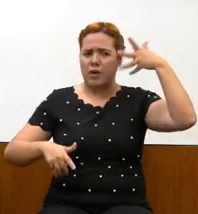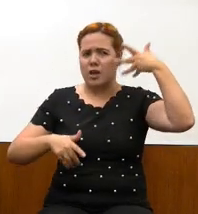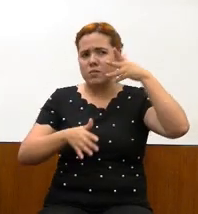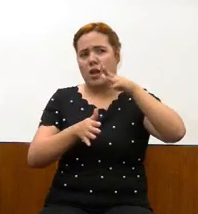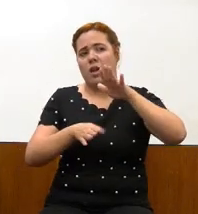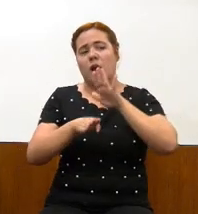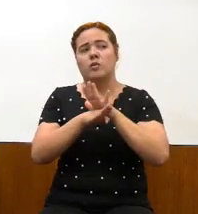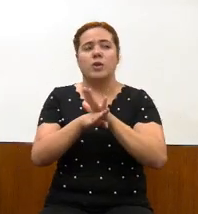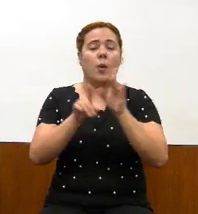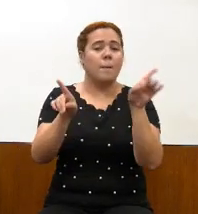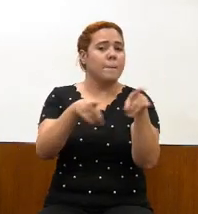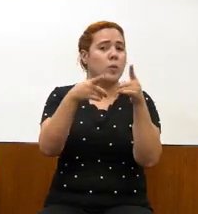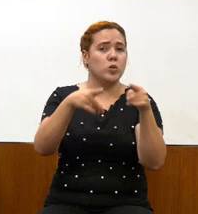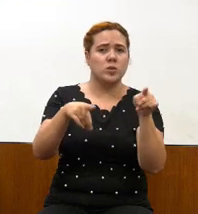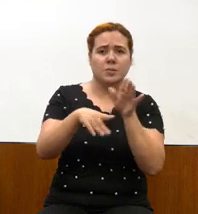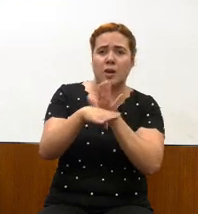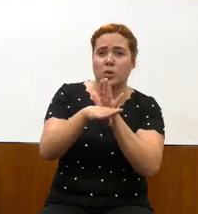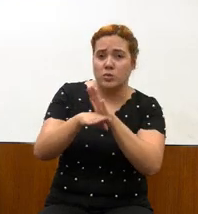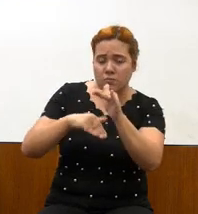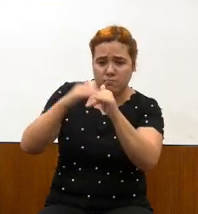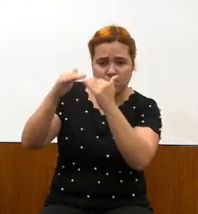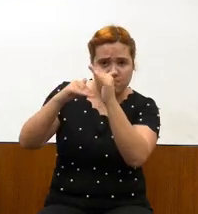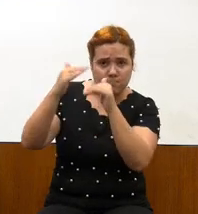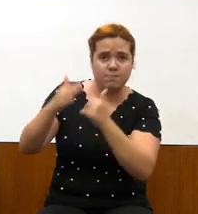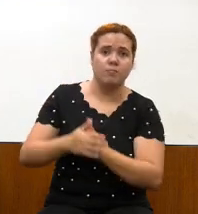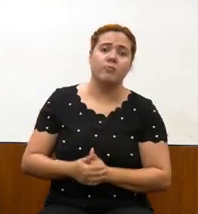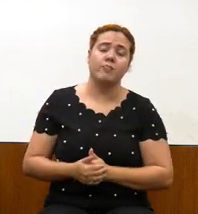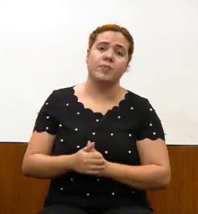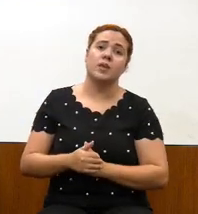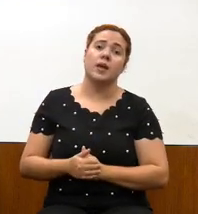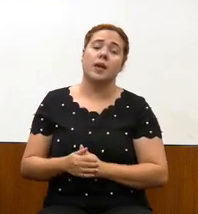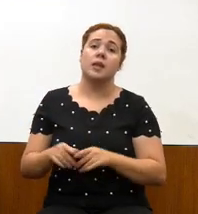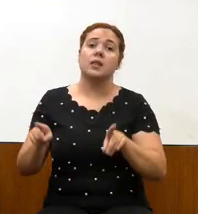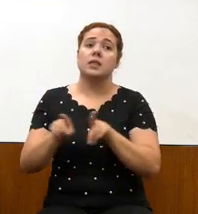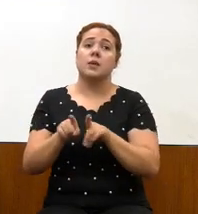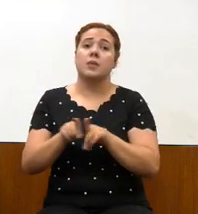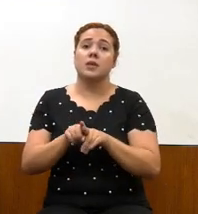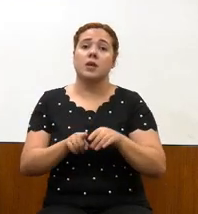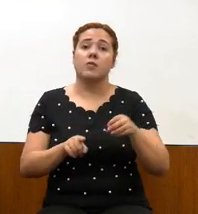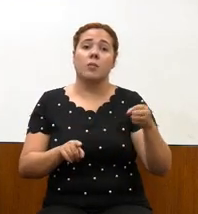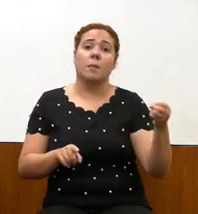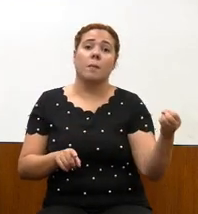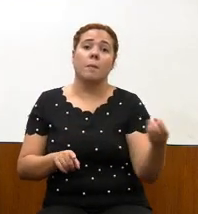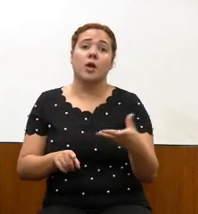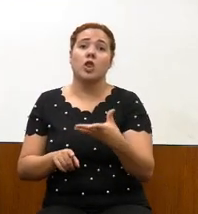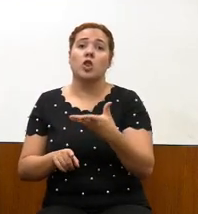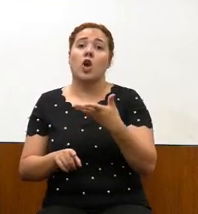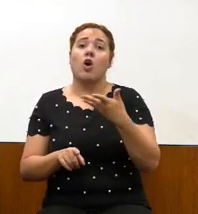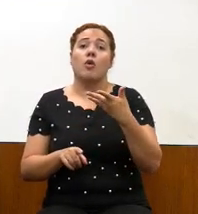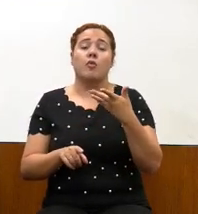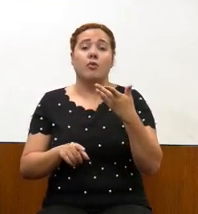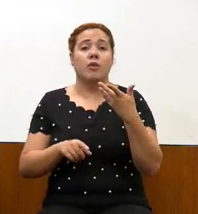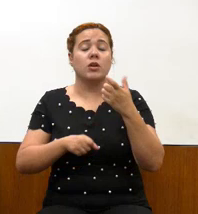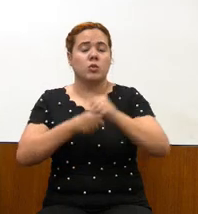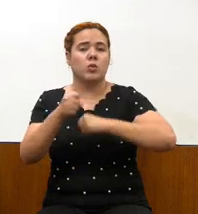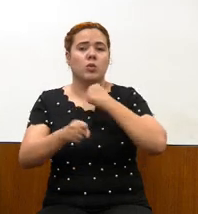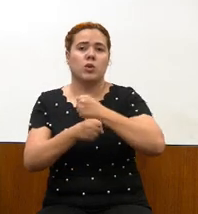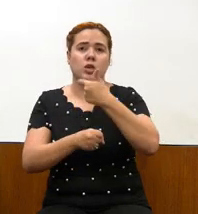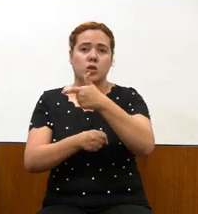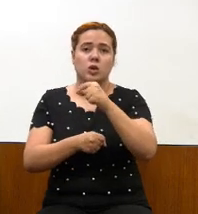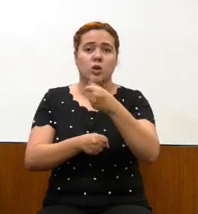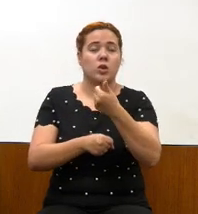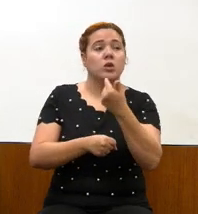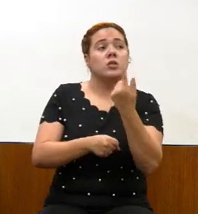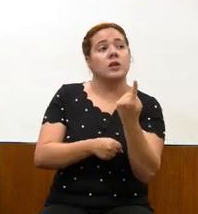legal do Instituto em 2015, a reestruturação estratégica em 2017, o Instituto